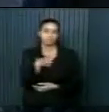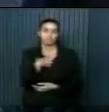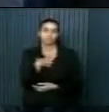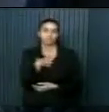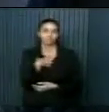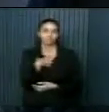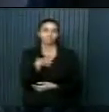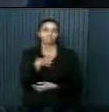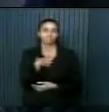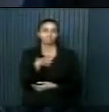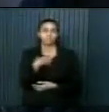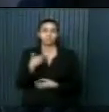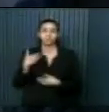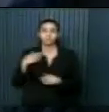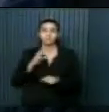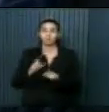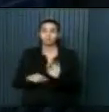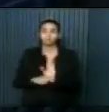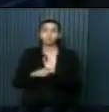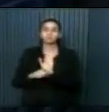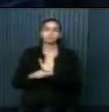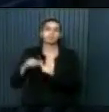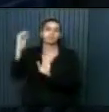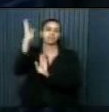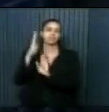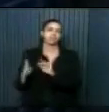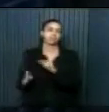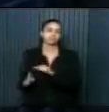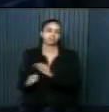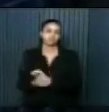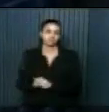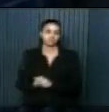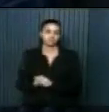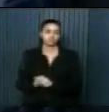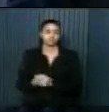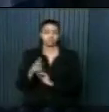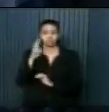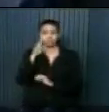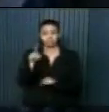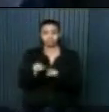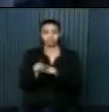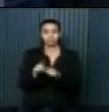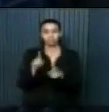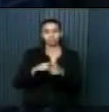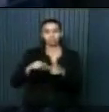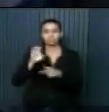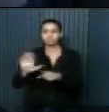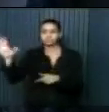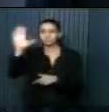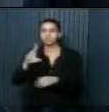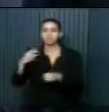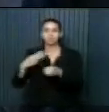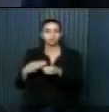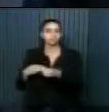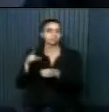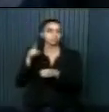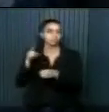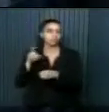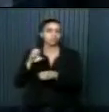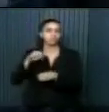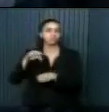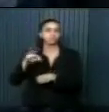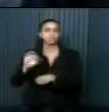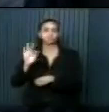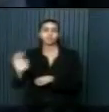possível para o país, para o Brasil, principalmente olhando a questão dos estados e municípios, que são os entes